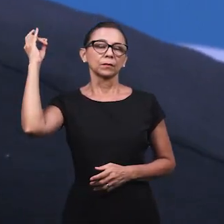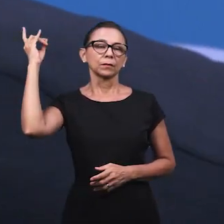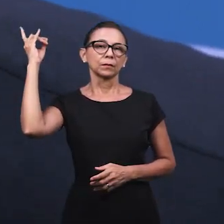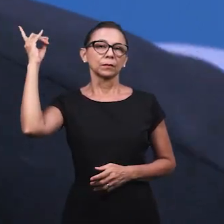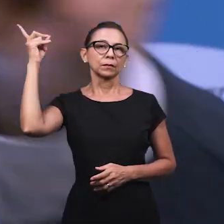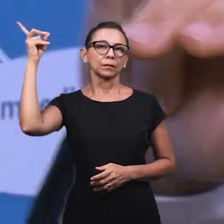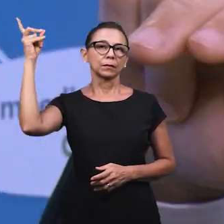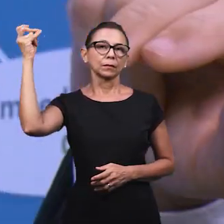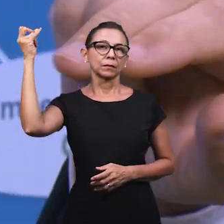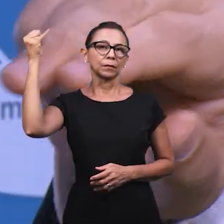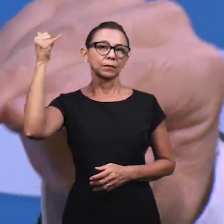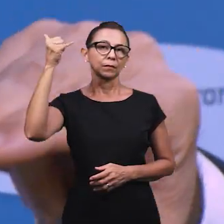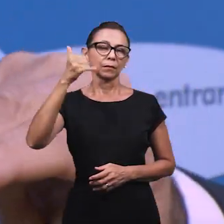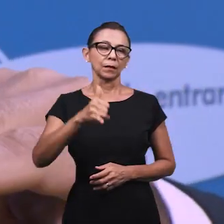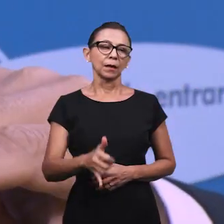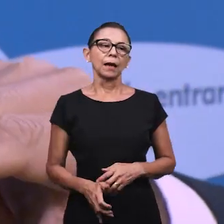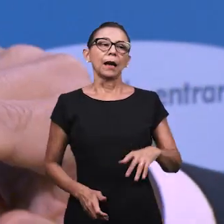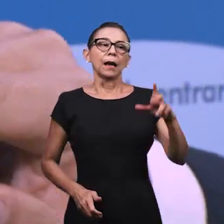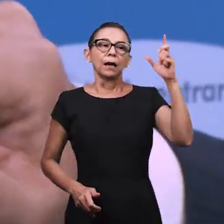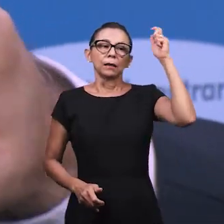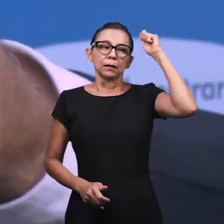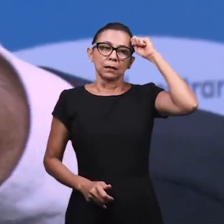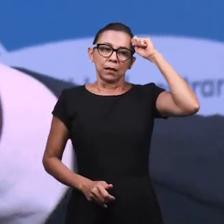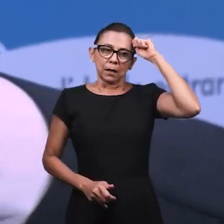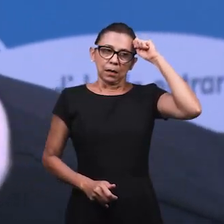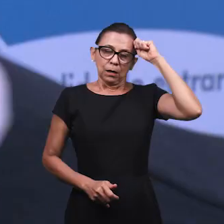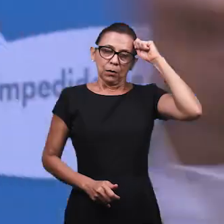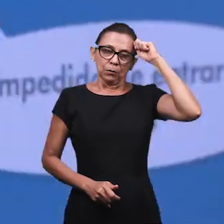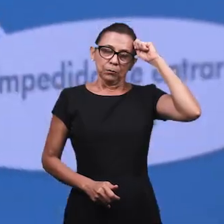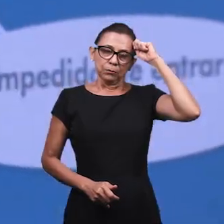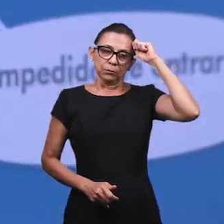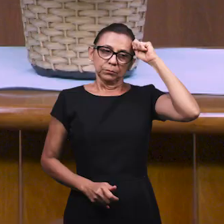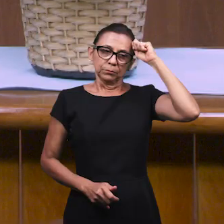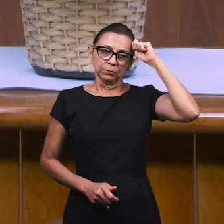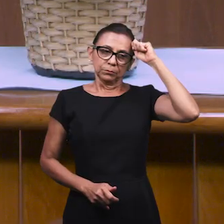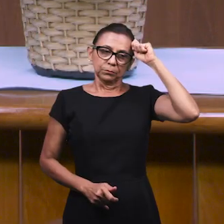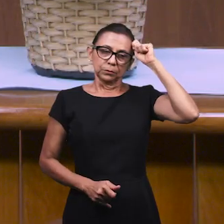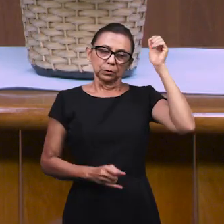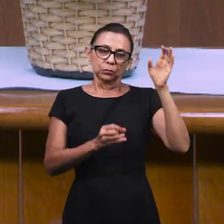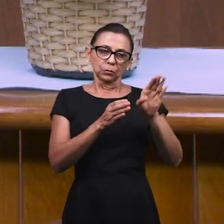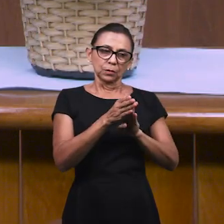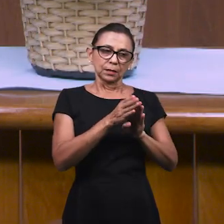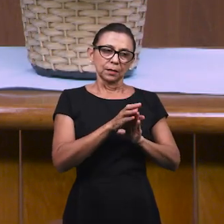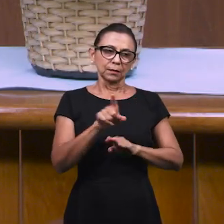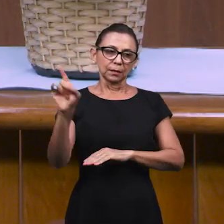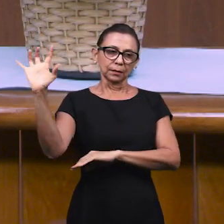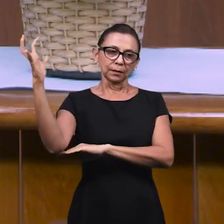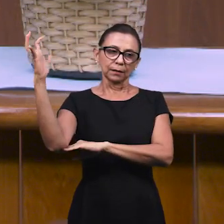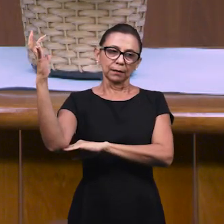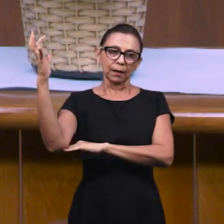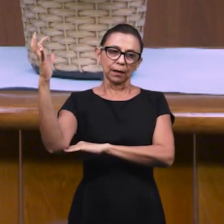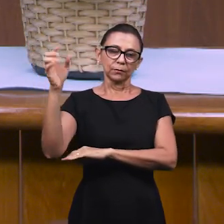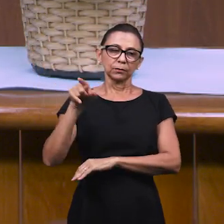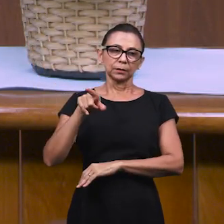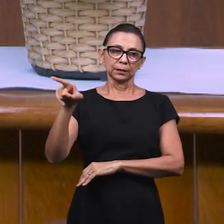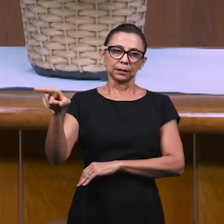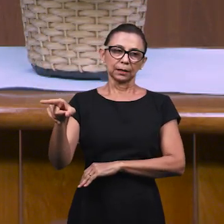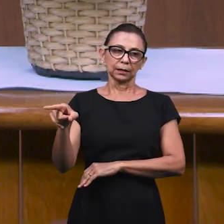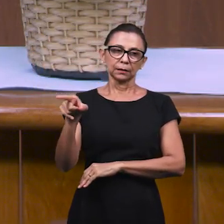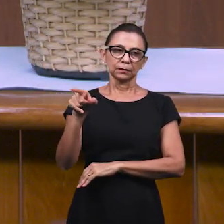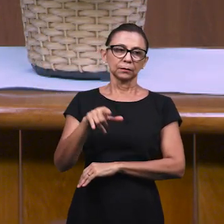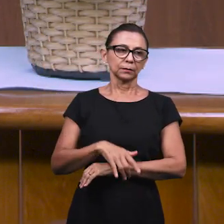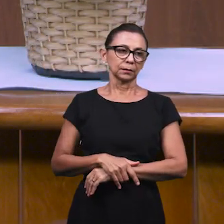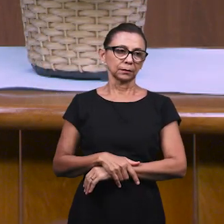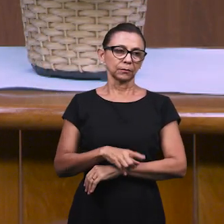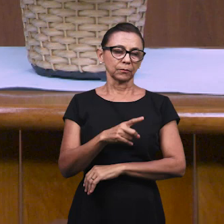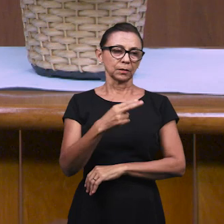mal, com a advertência que ele morreria. Agora nós vemos aqui um diálogo, que a Bíblia joga